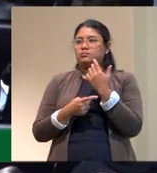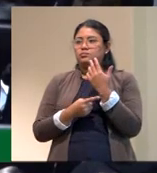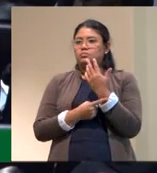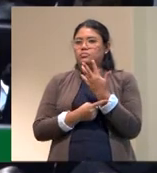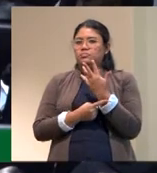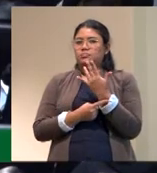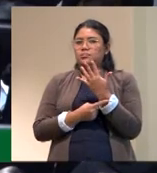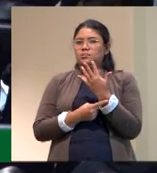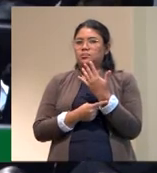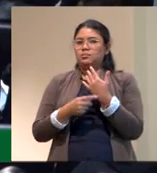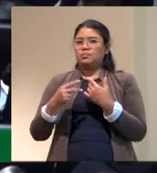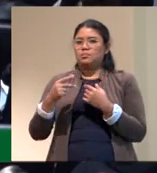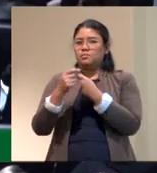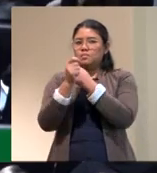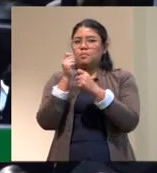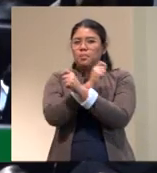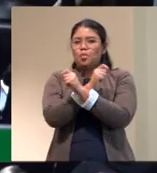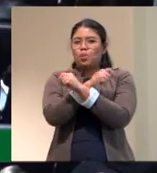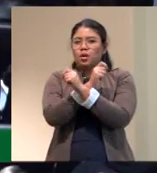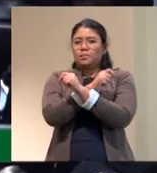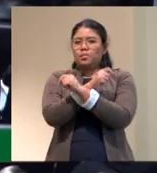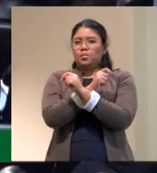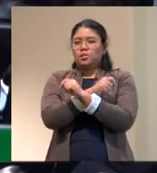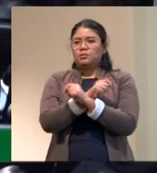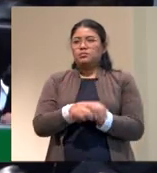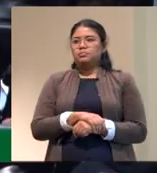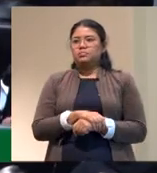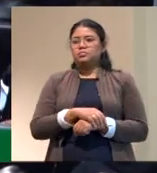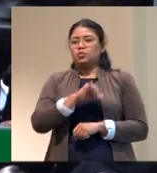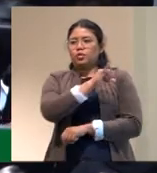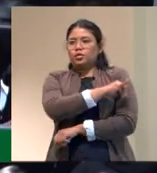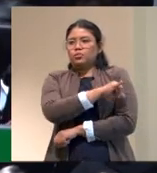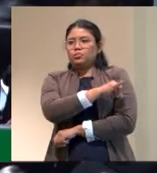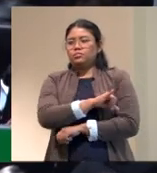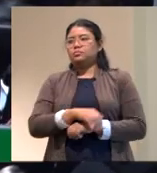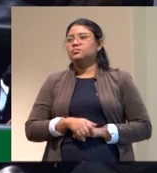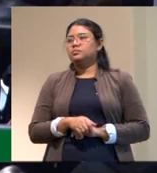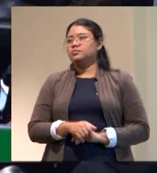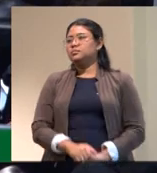com grande alegria que a gente recebe a professora Heloísa aqui. A palavra é sua.